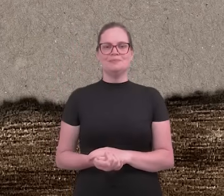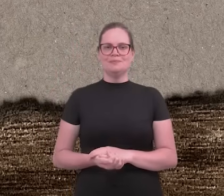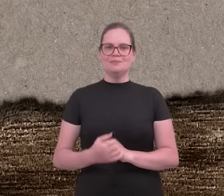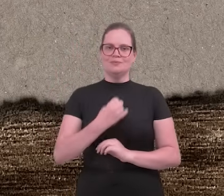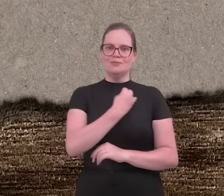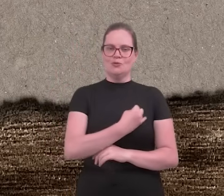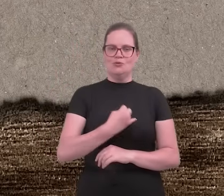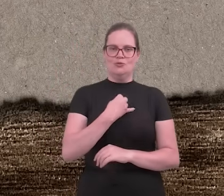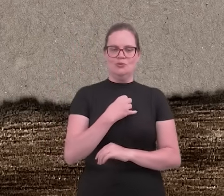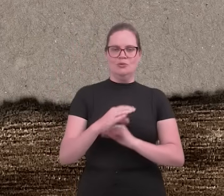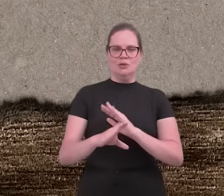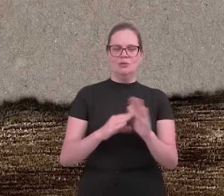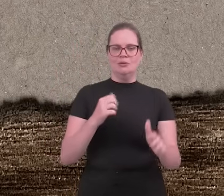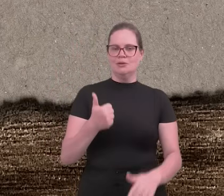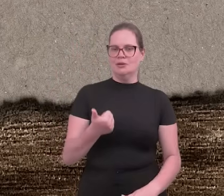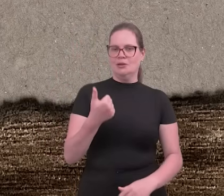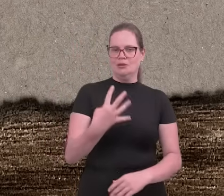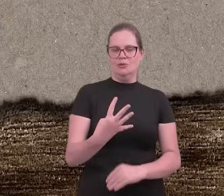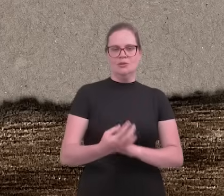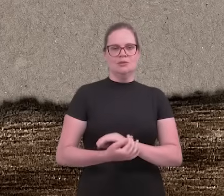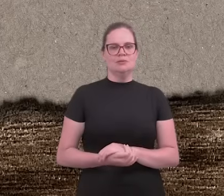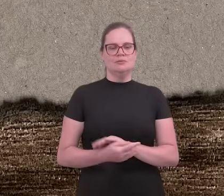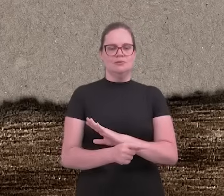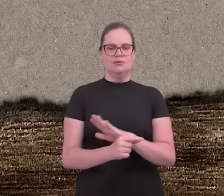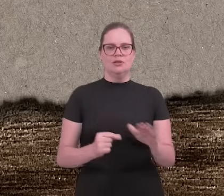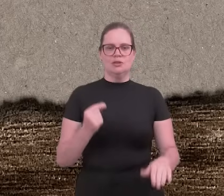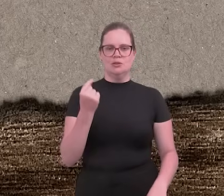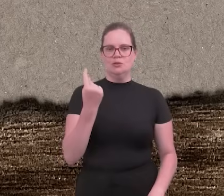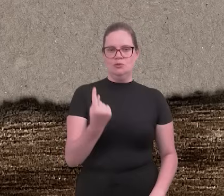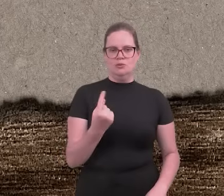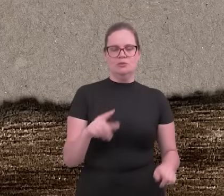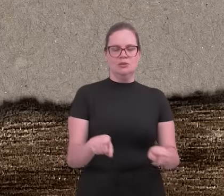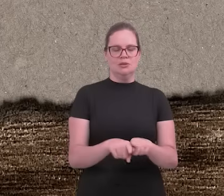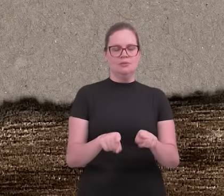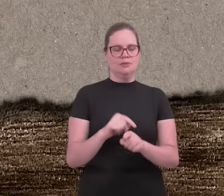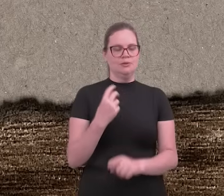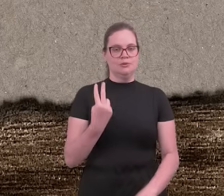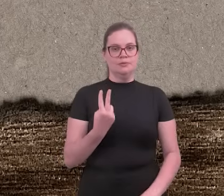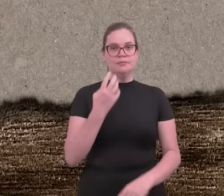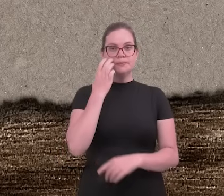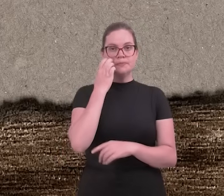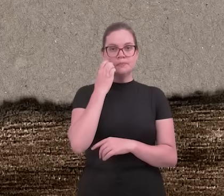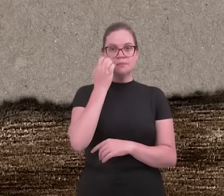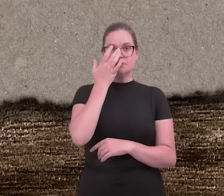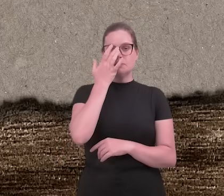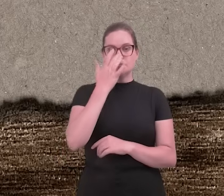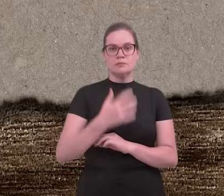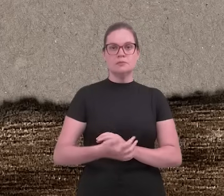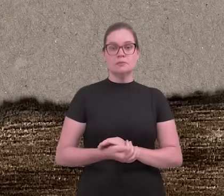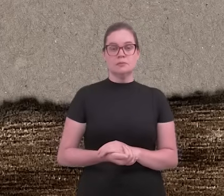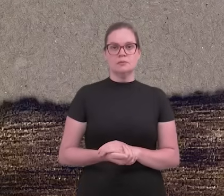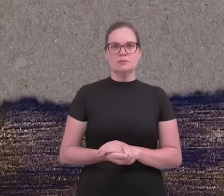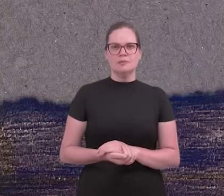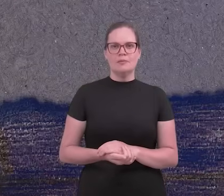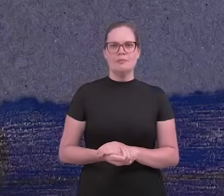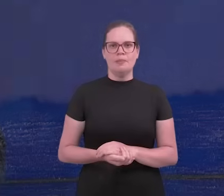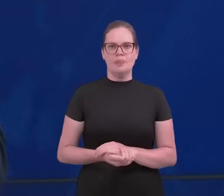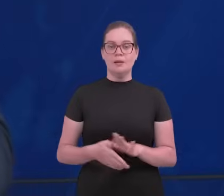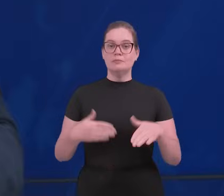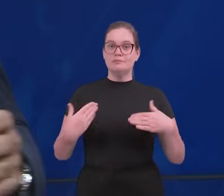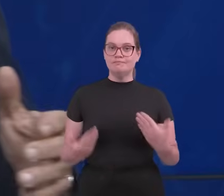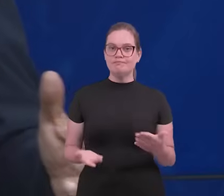também. João 14, verso 1 e 2. Após